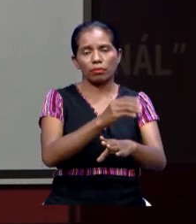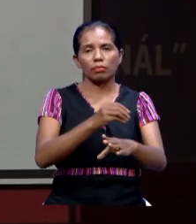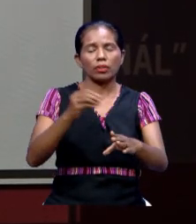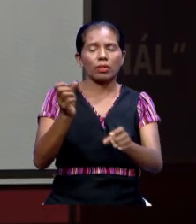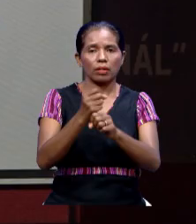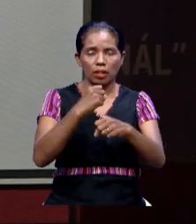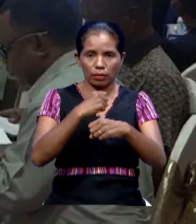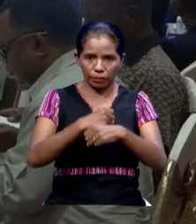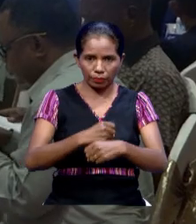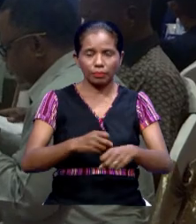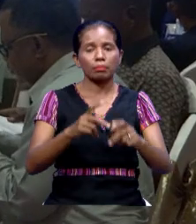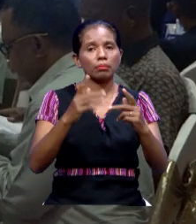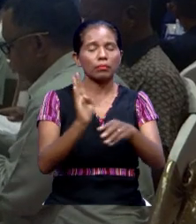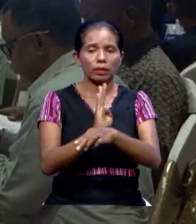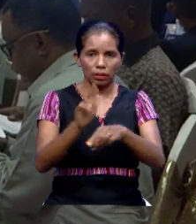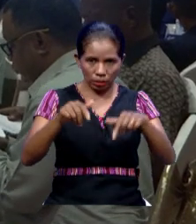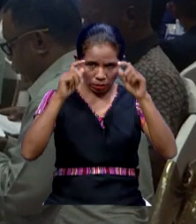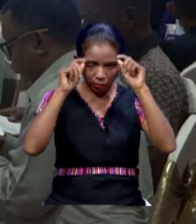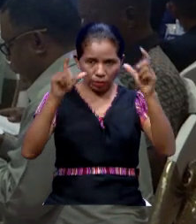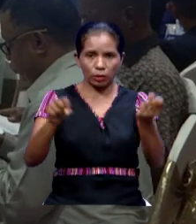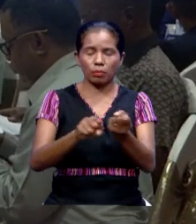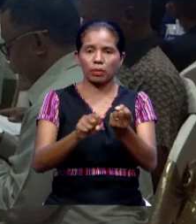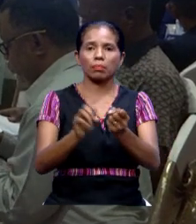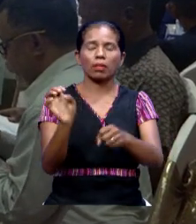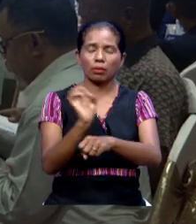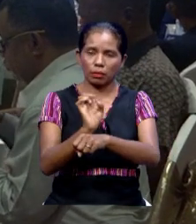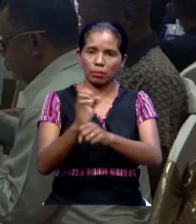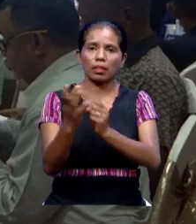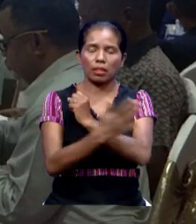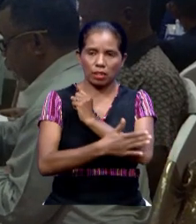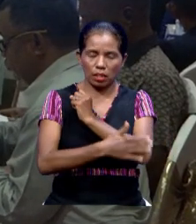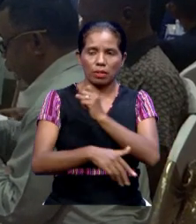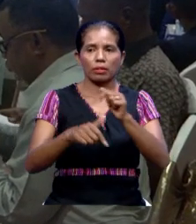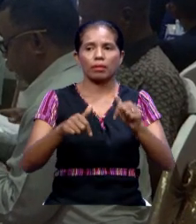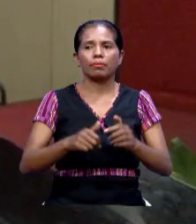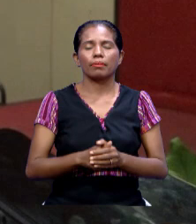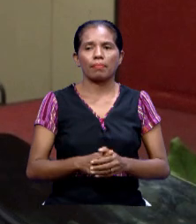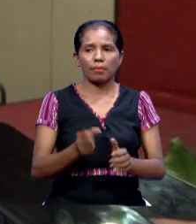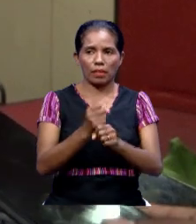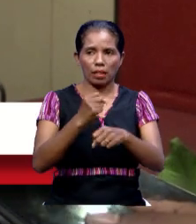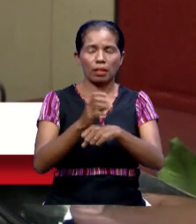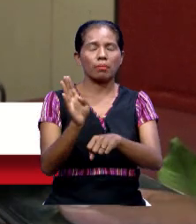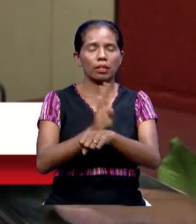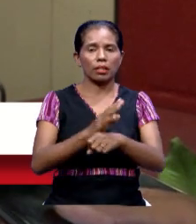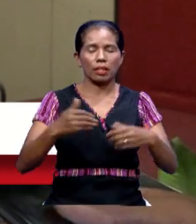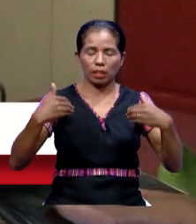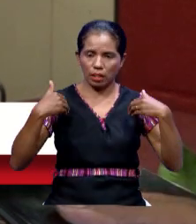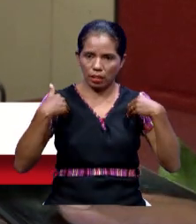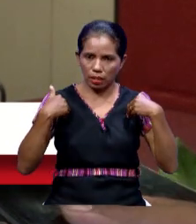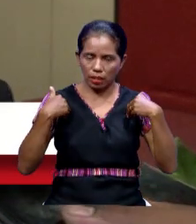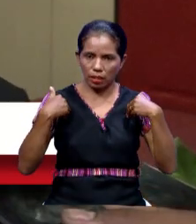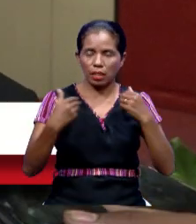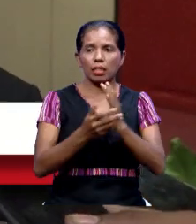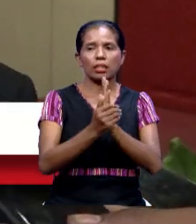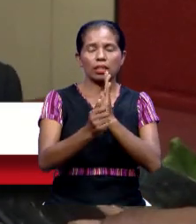a Timor-Leste, no nebele contribui para a economia railaran. Nini business nene tem a capacidade a tu produzir,